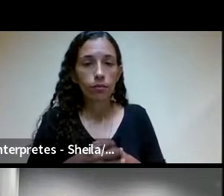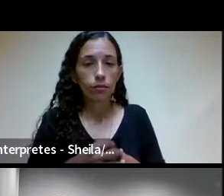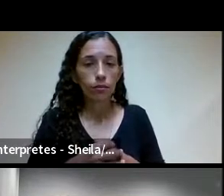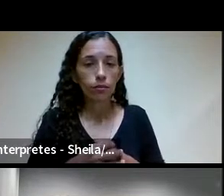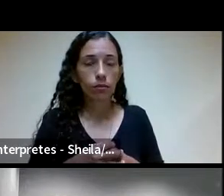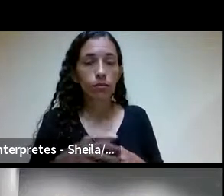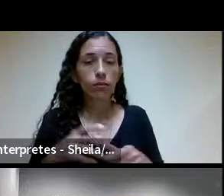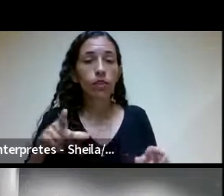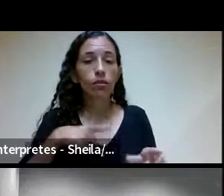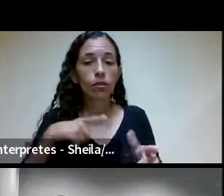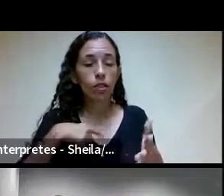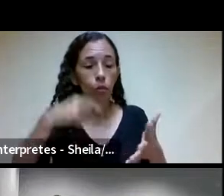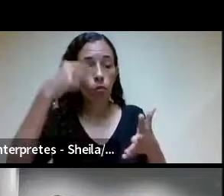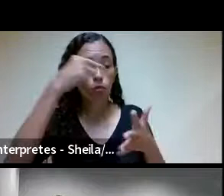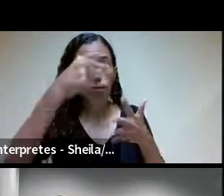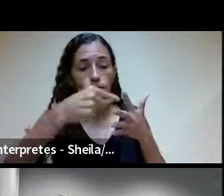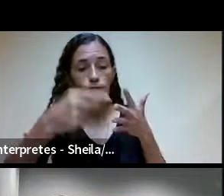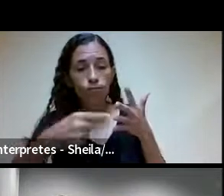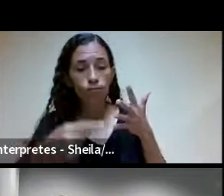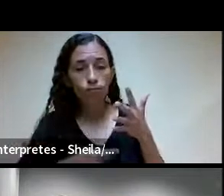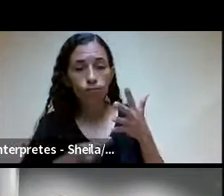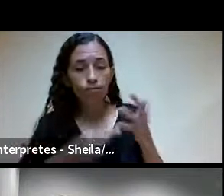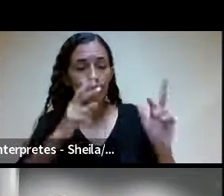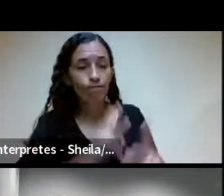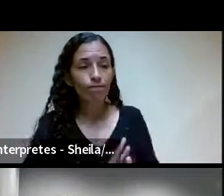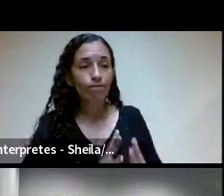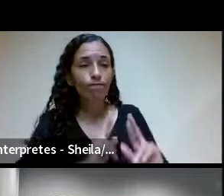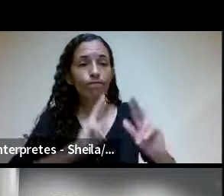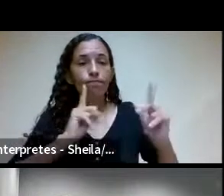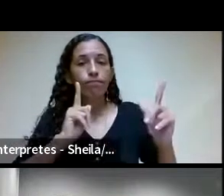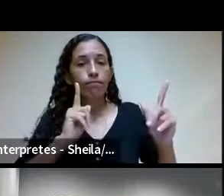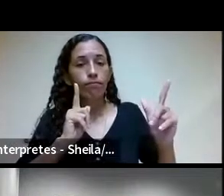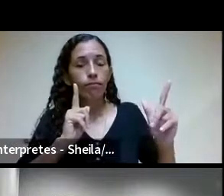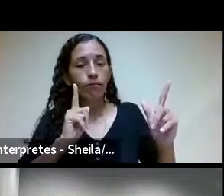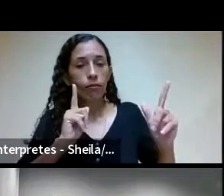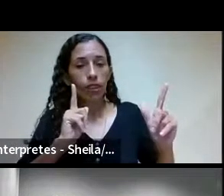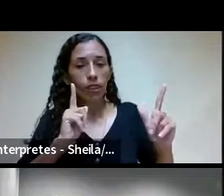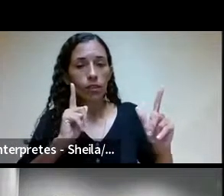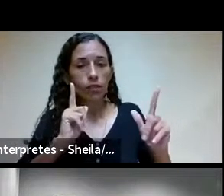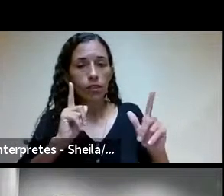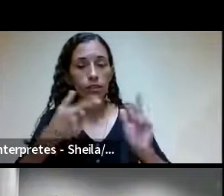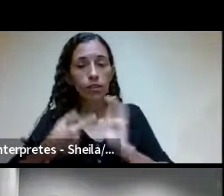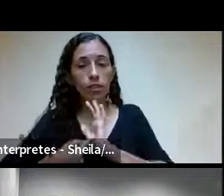fatos e objeto totalmente diferentes da representação eleitoral